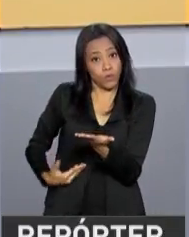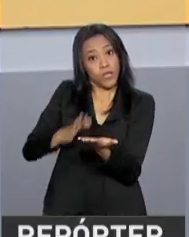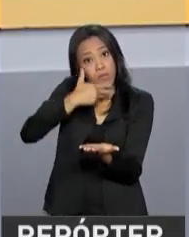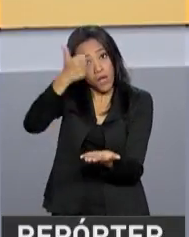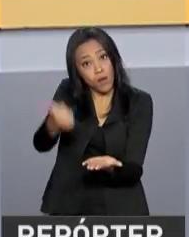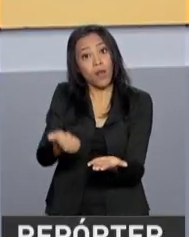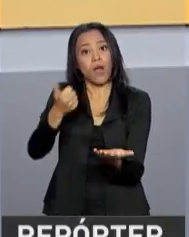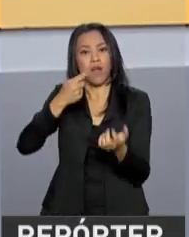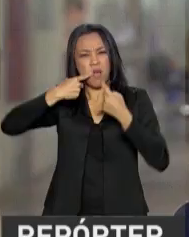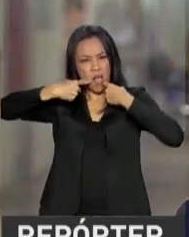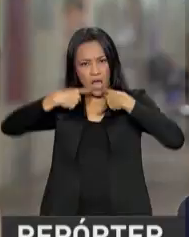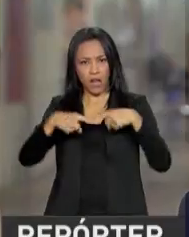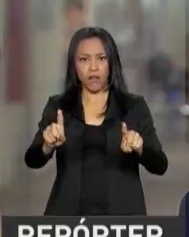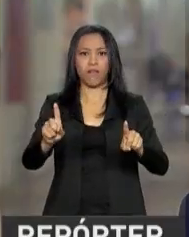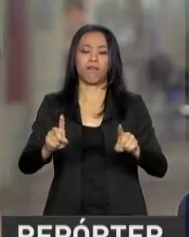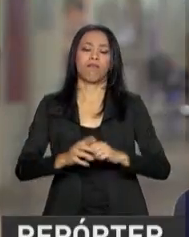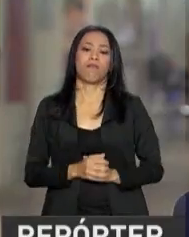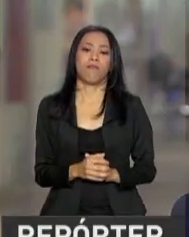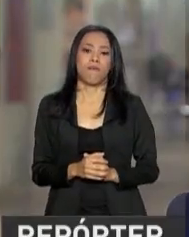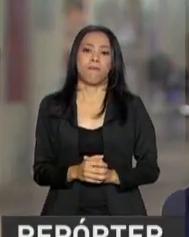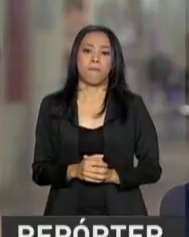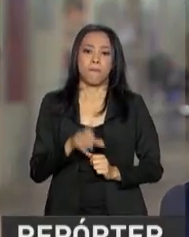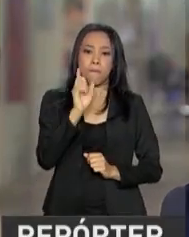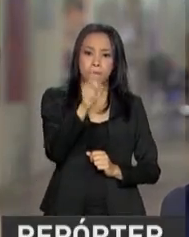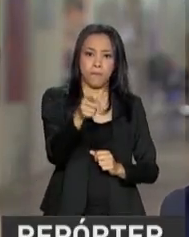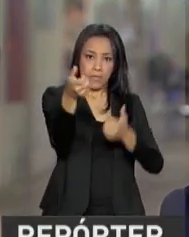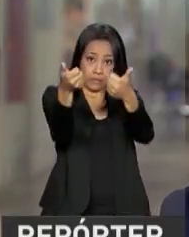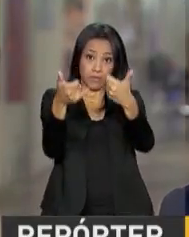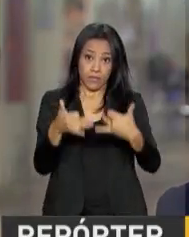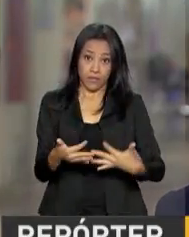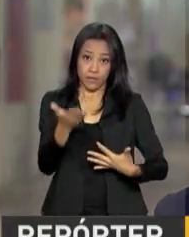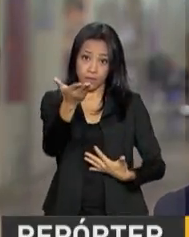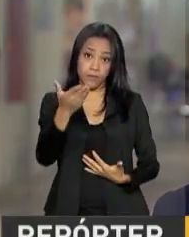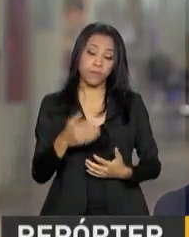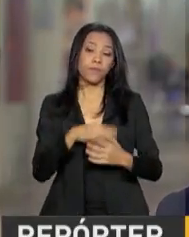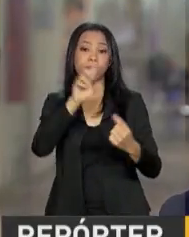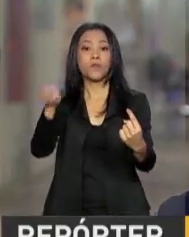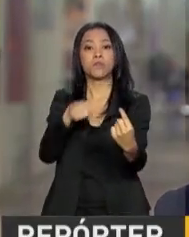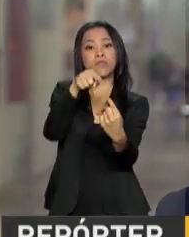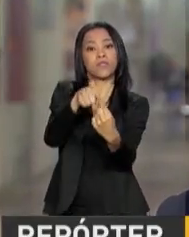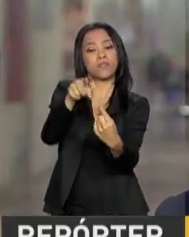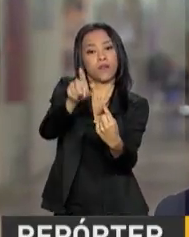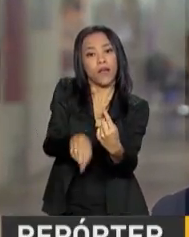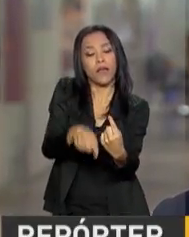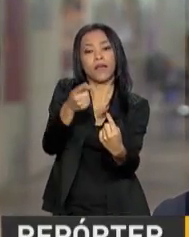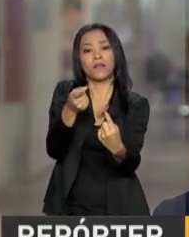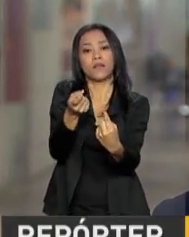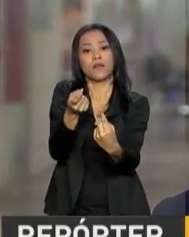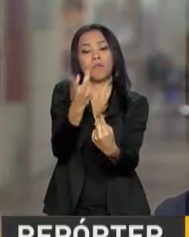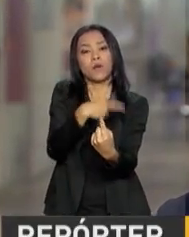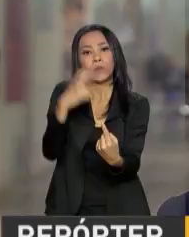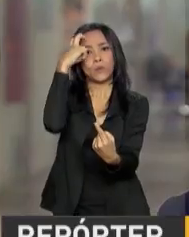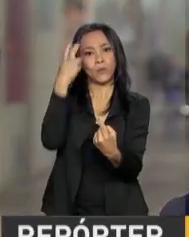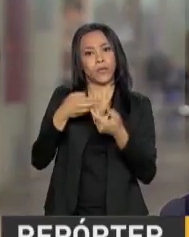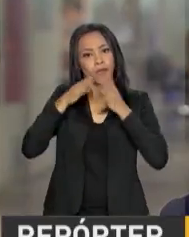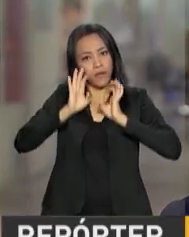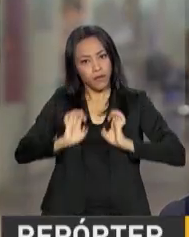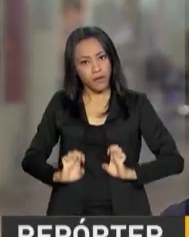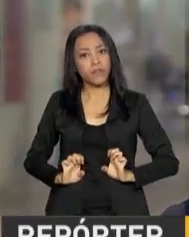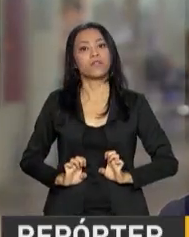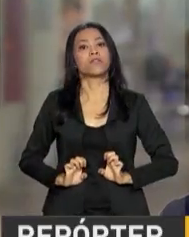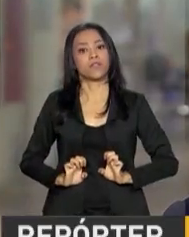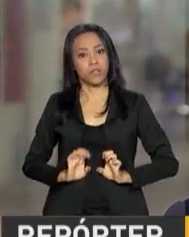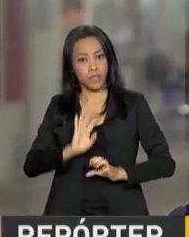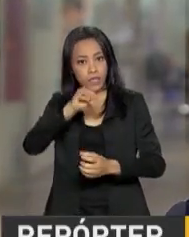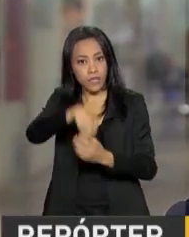de denúncia visa é trazer uma incorporar uma cultura mais ética dentro desses